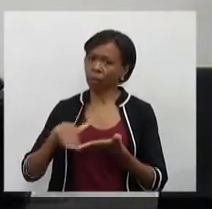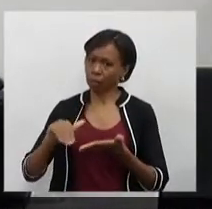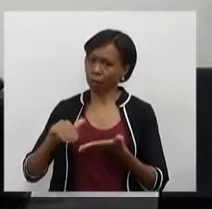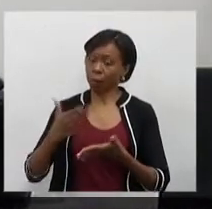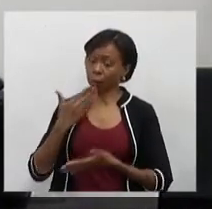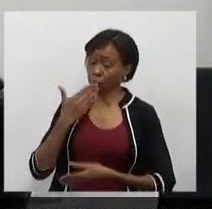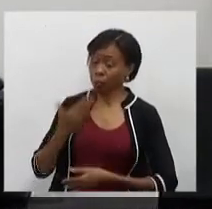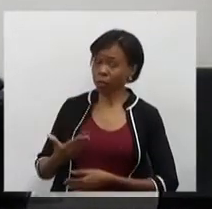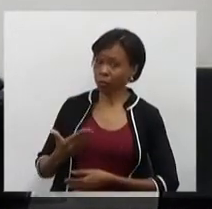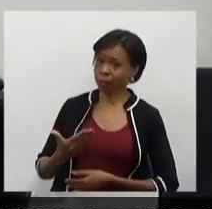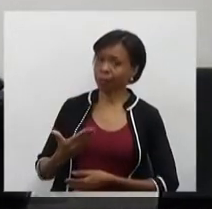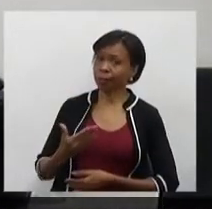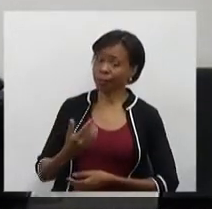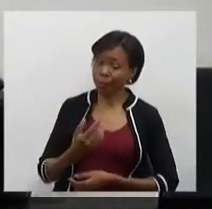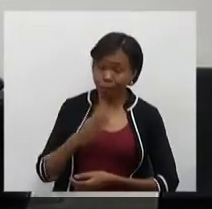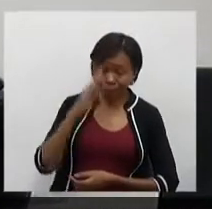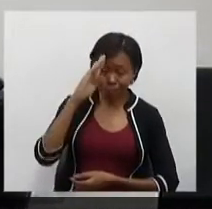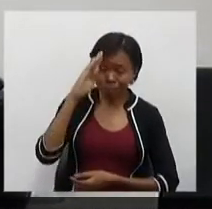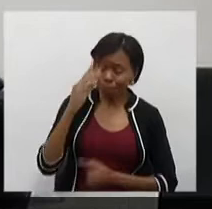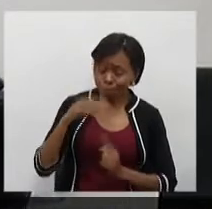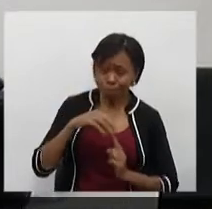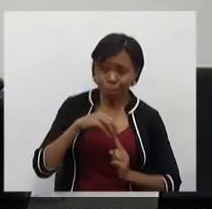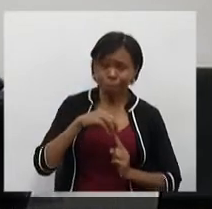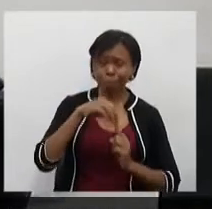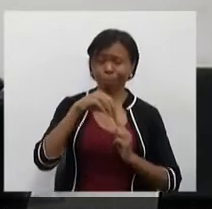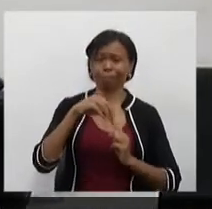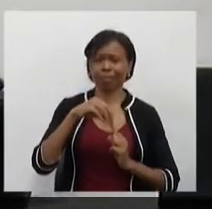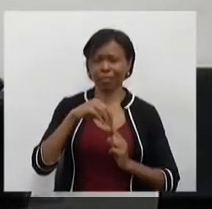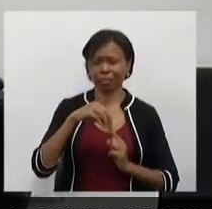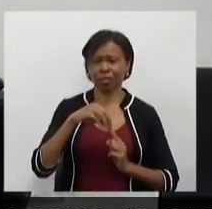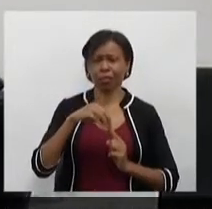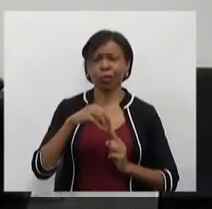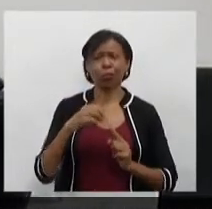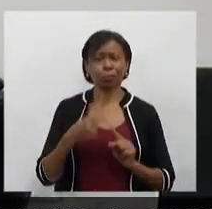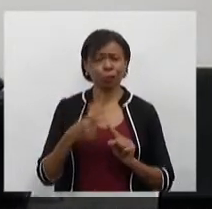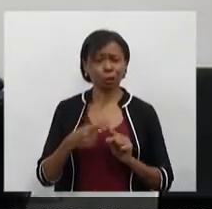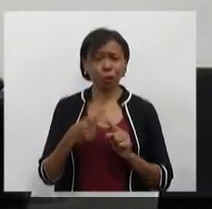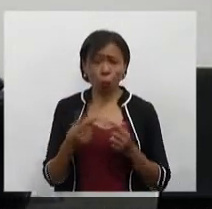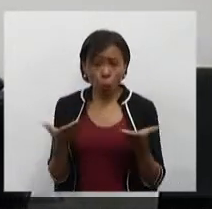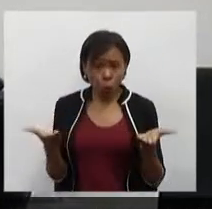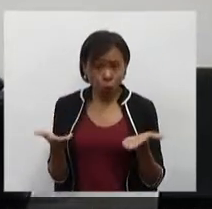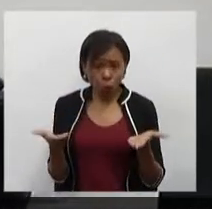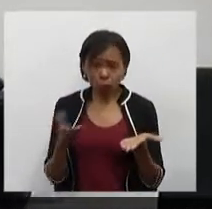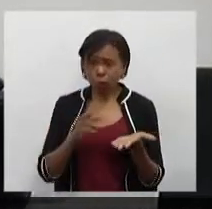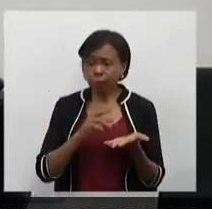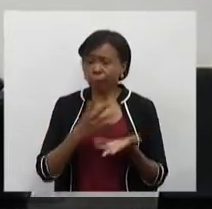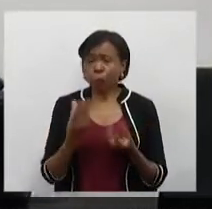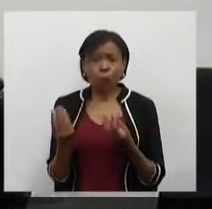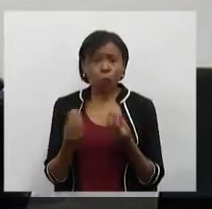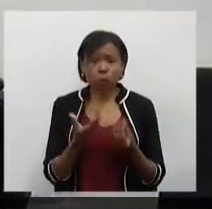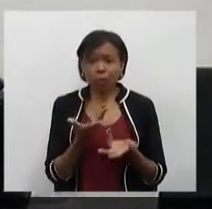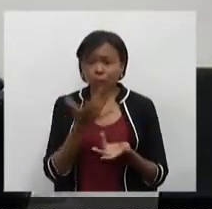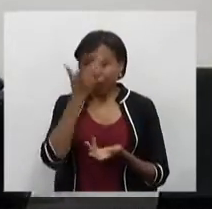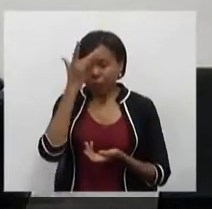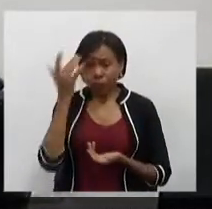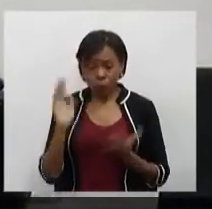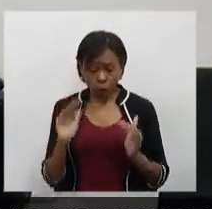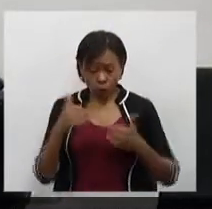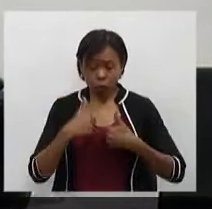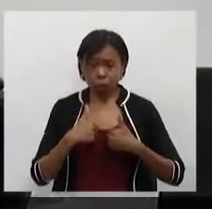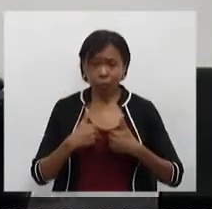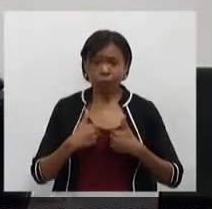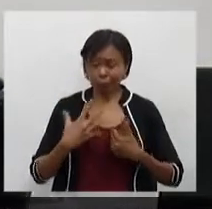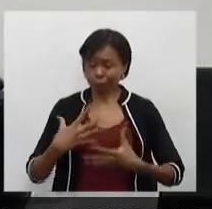prioridade máxima. A gente sabe hoje, né, quantos filhos, quantas pessoas têm aí o autismo e que